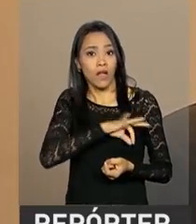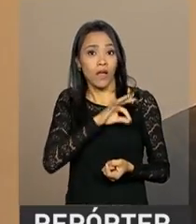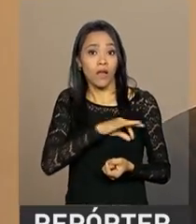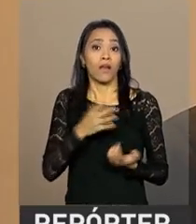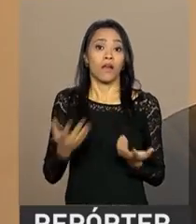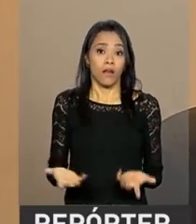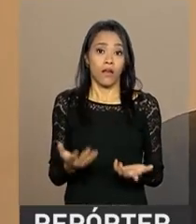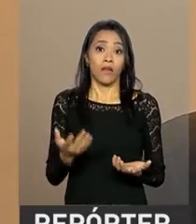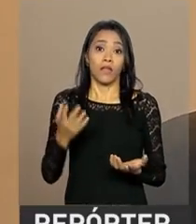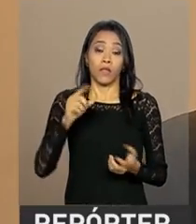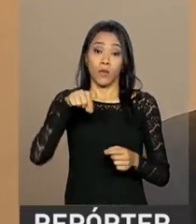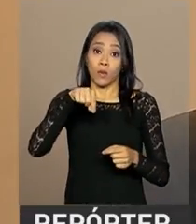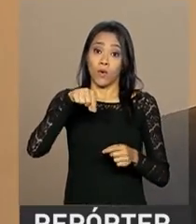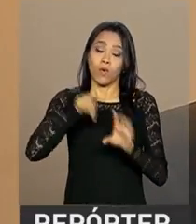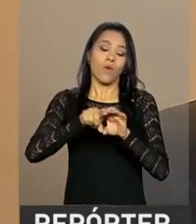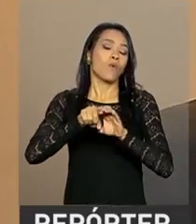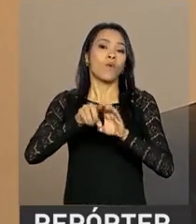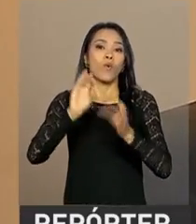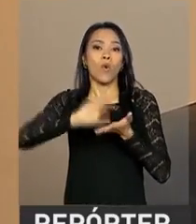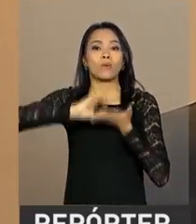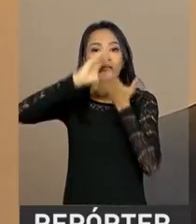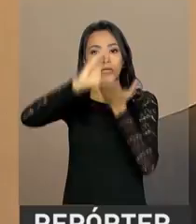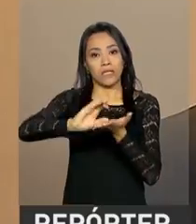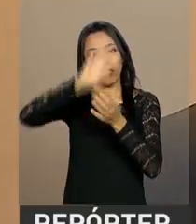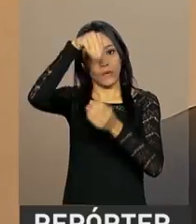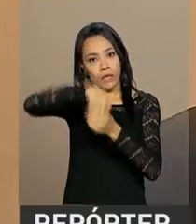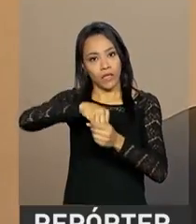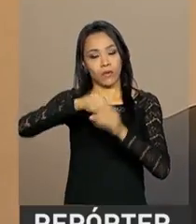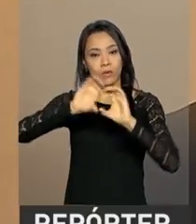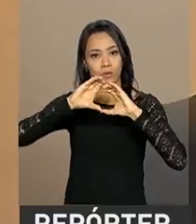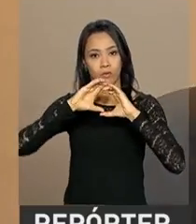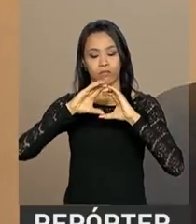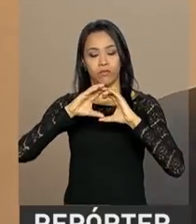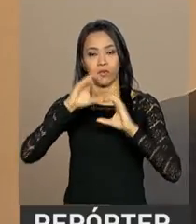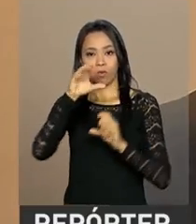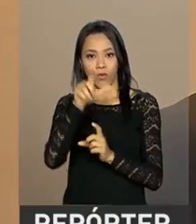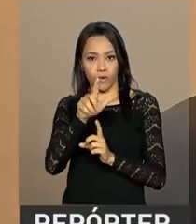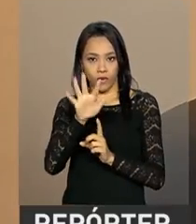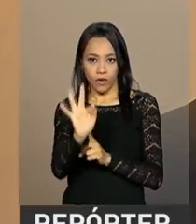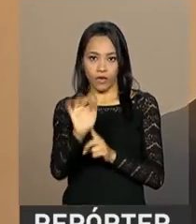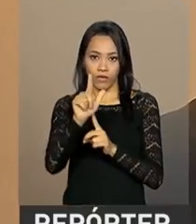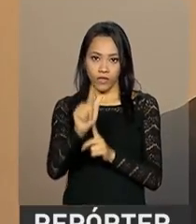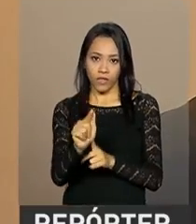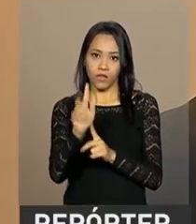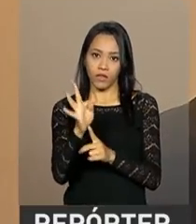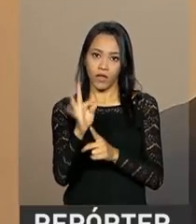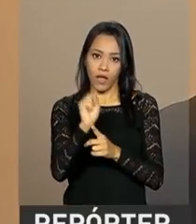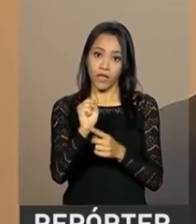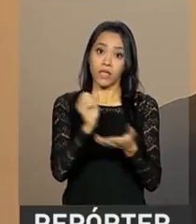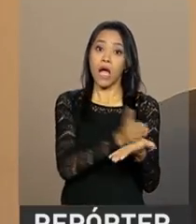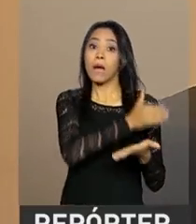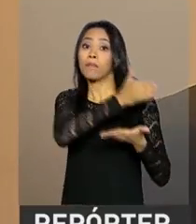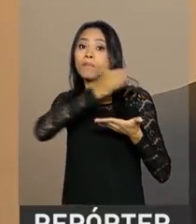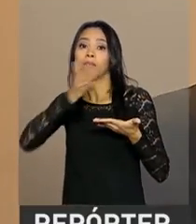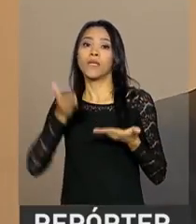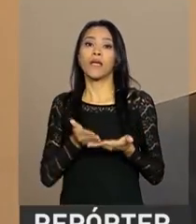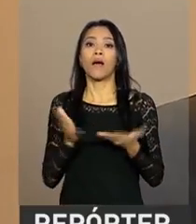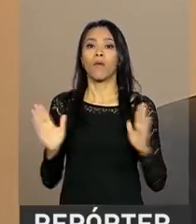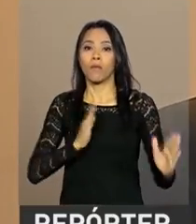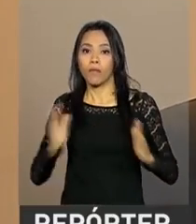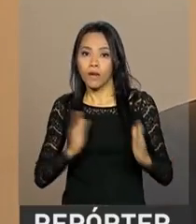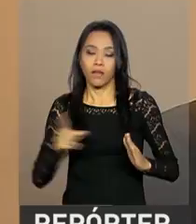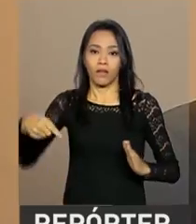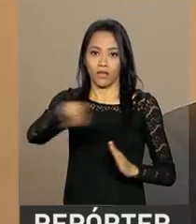conselho curador do FGTS autorizou da mesma maneira uma ampliação do prazo para que essas